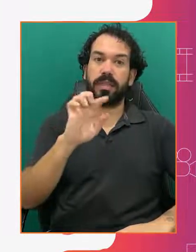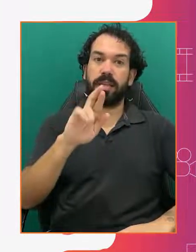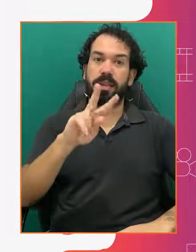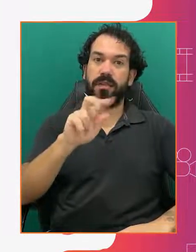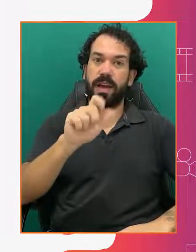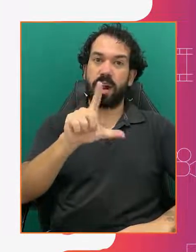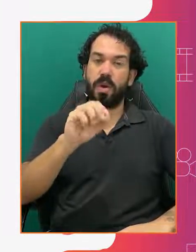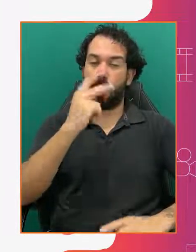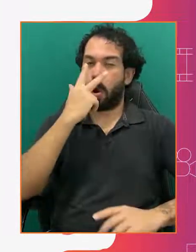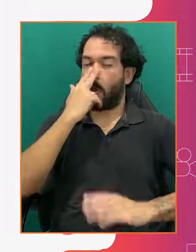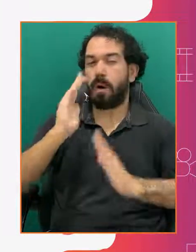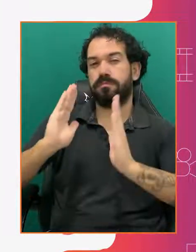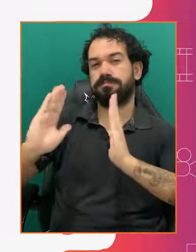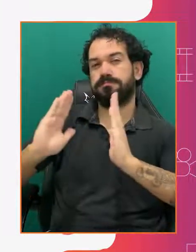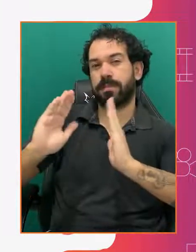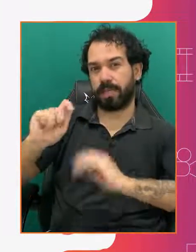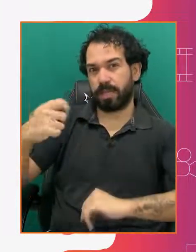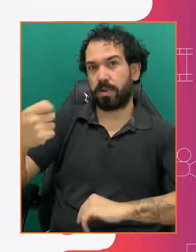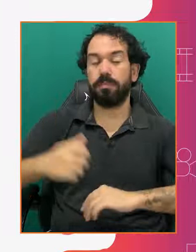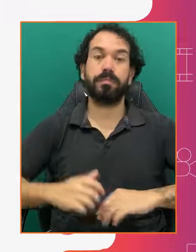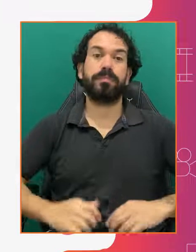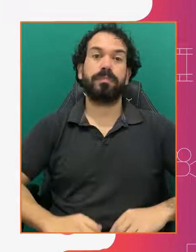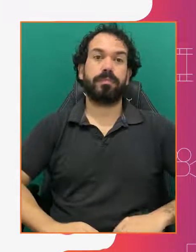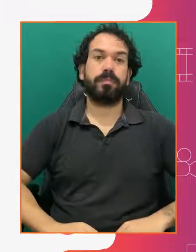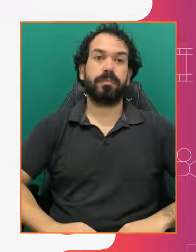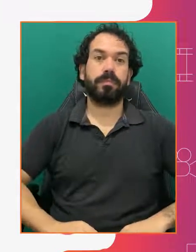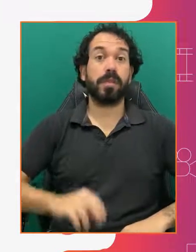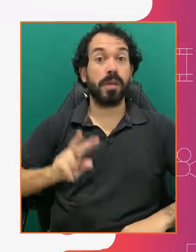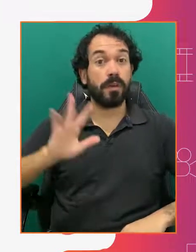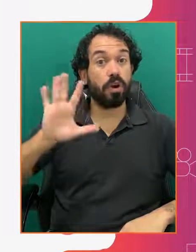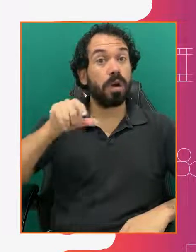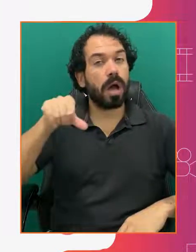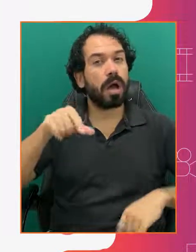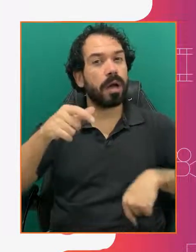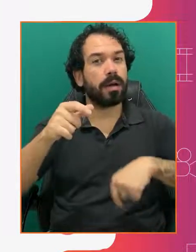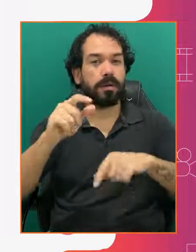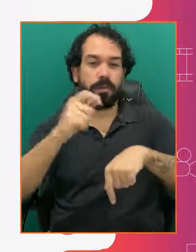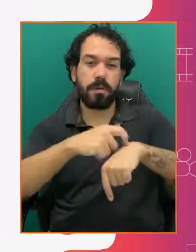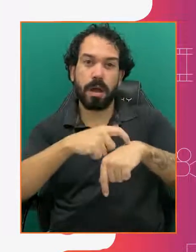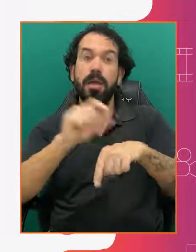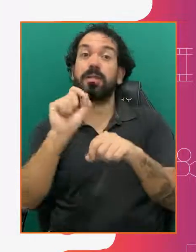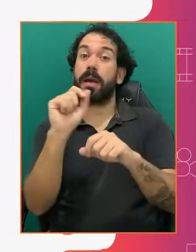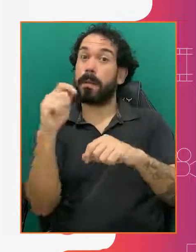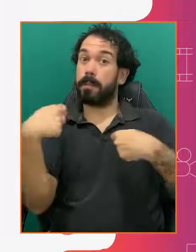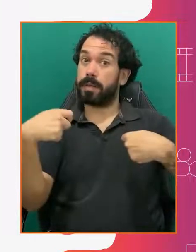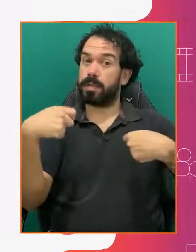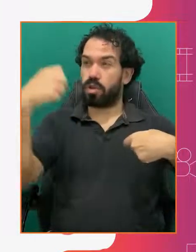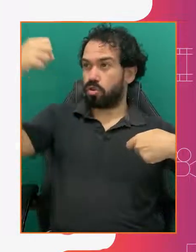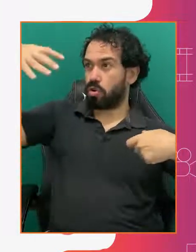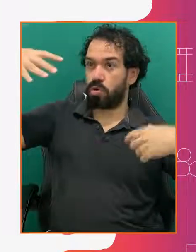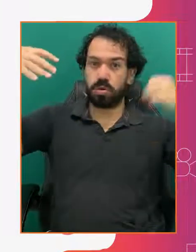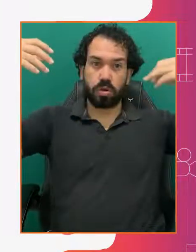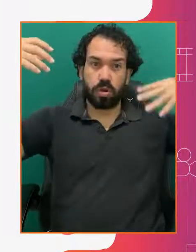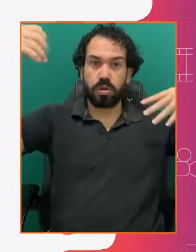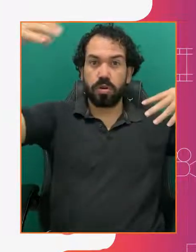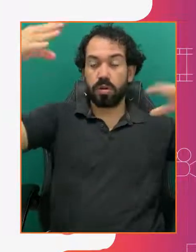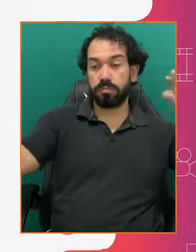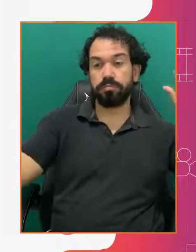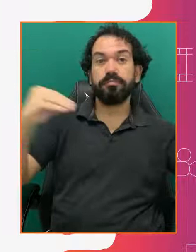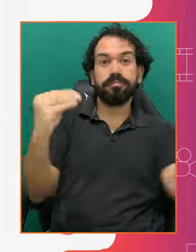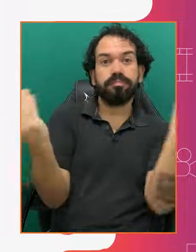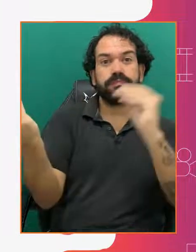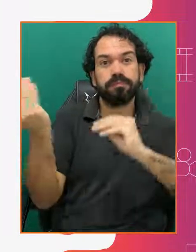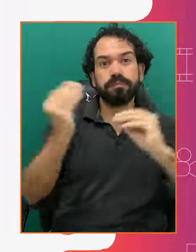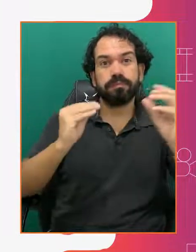intervalos. Para finalizar a cena, são necessárias as etapas de iluminação, na qual são